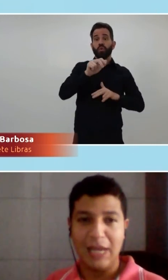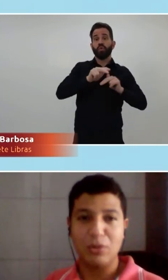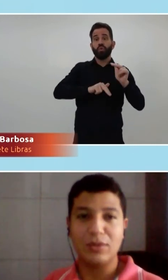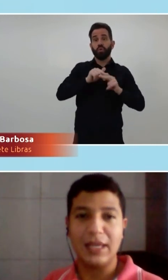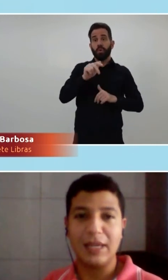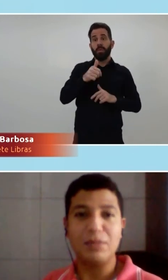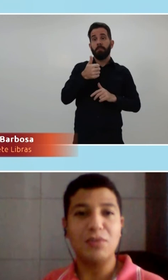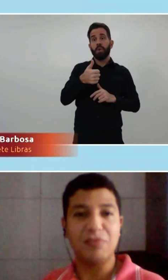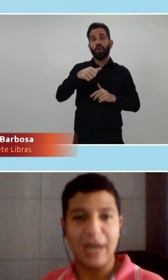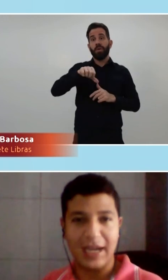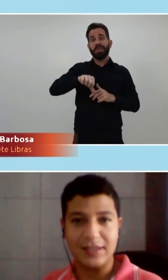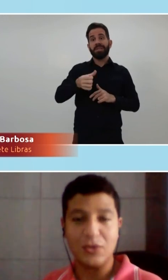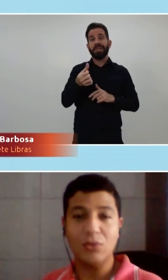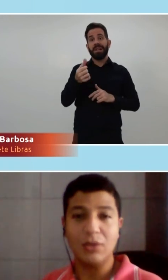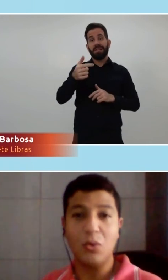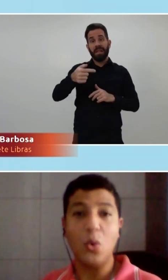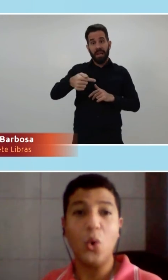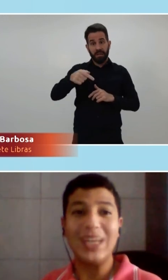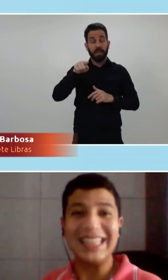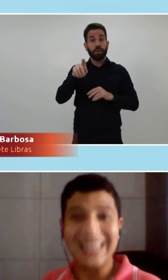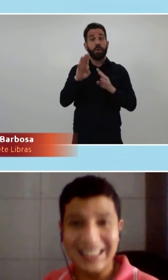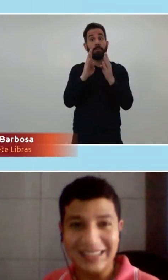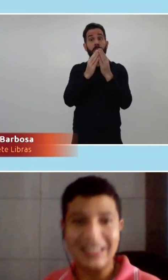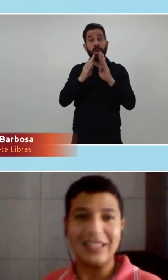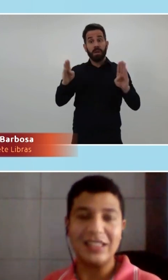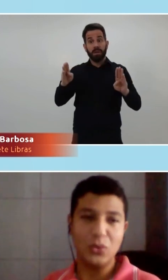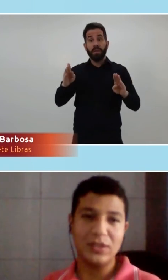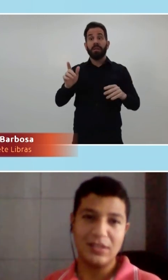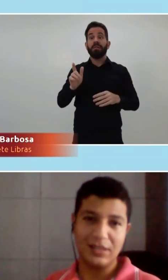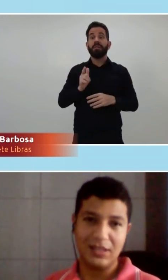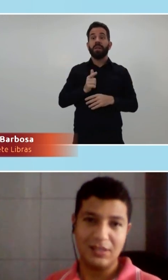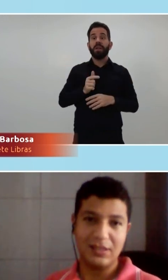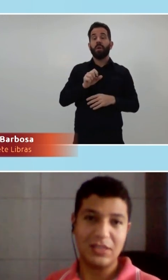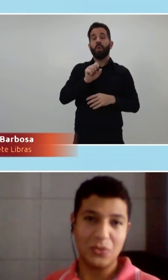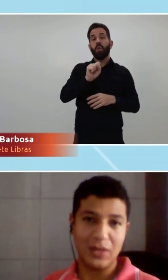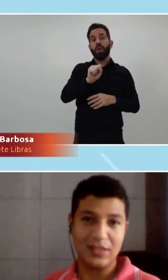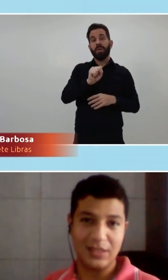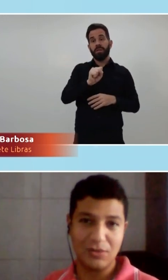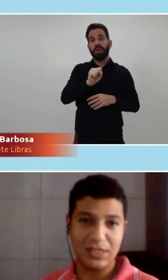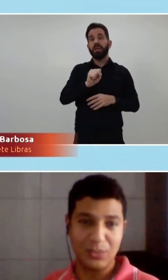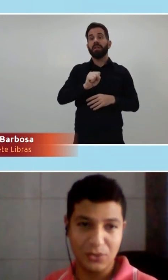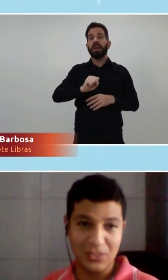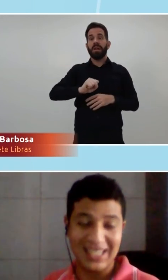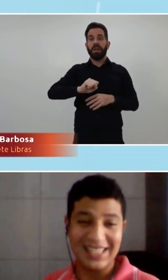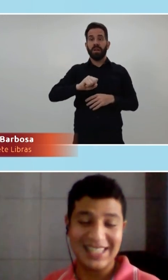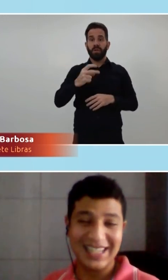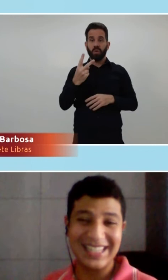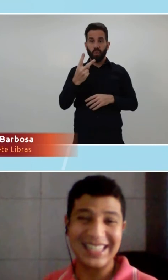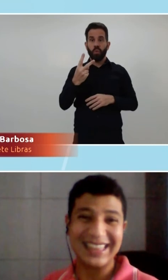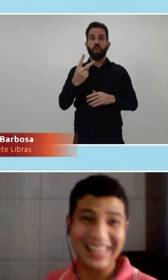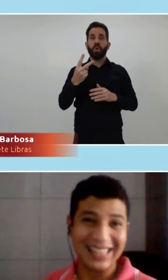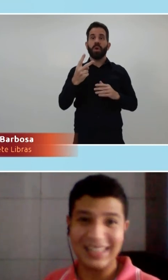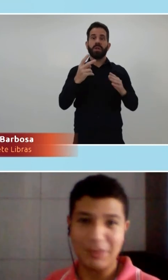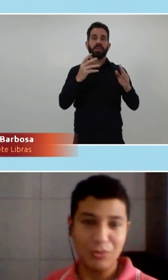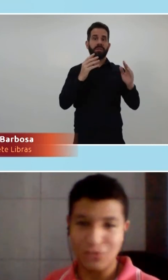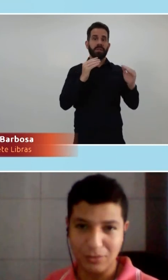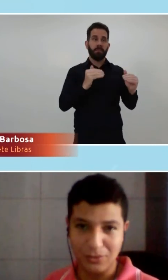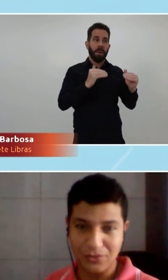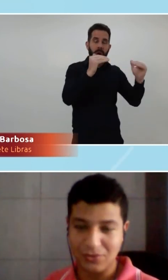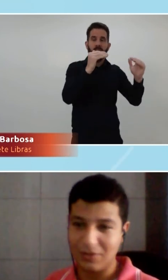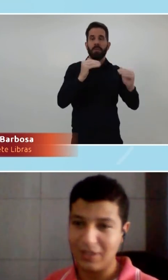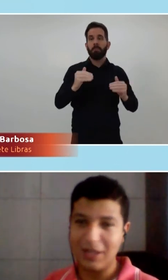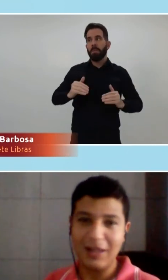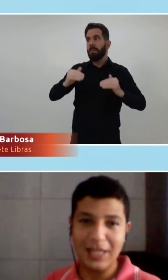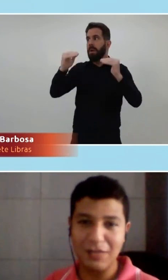a Biblioteca Pio Vargas conta com 82 estantes, nas quais estão distribuídos cerca de 70 mil